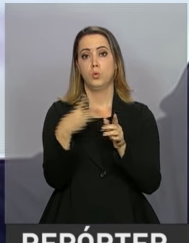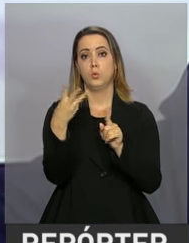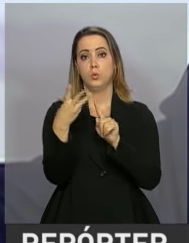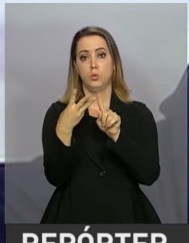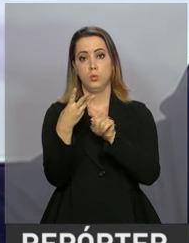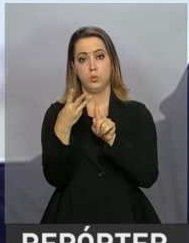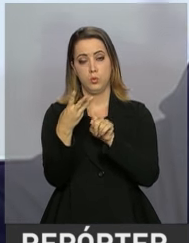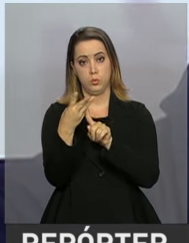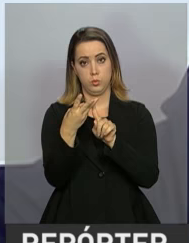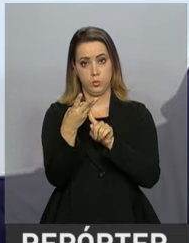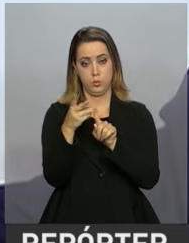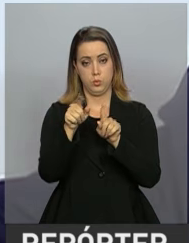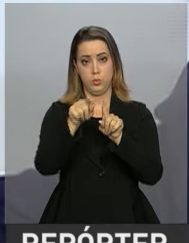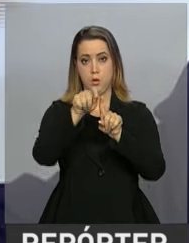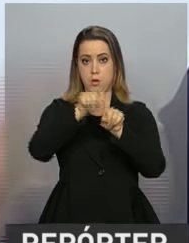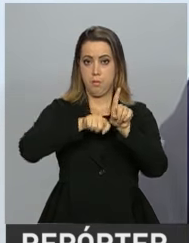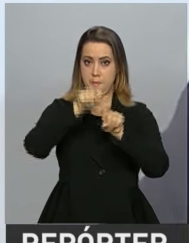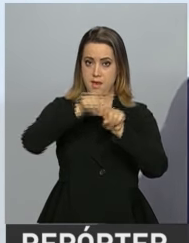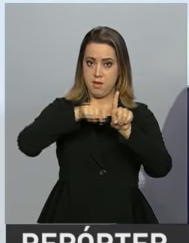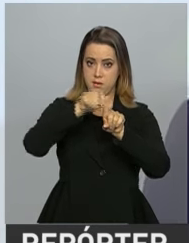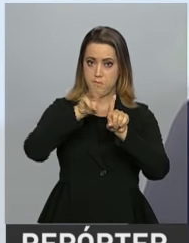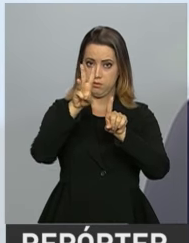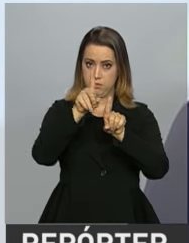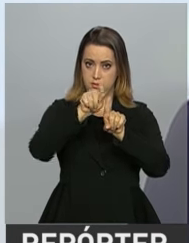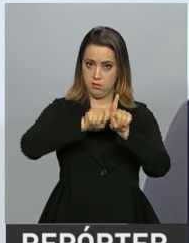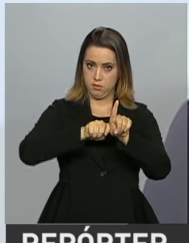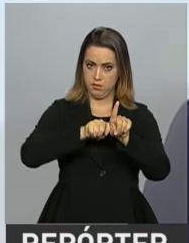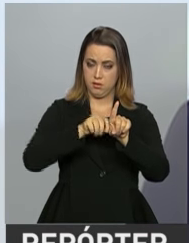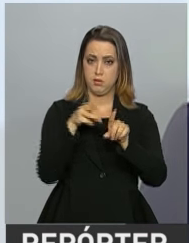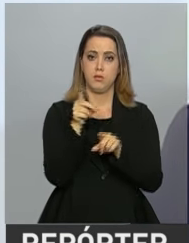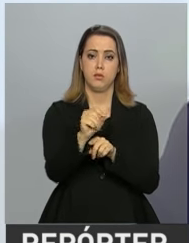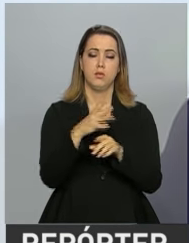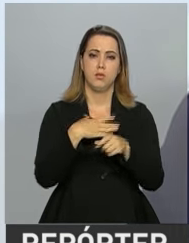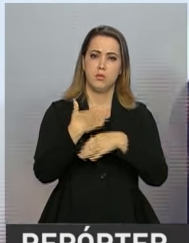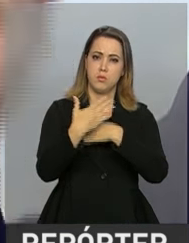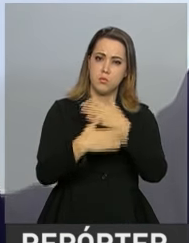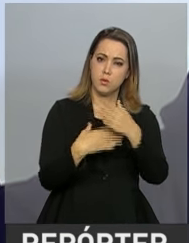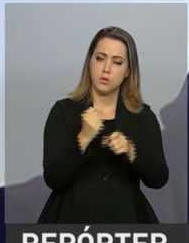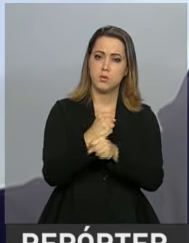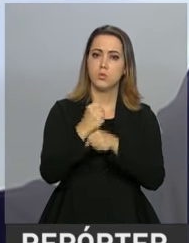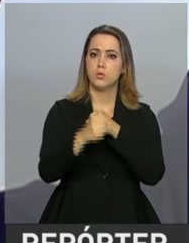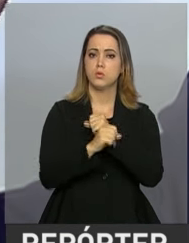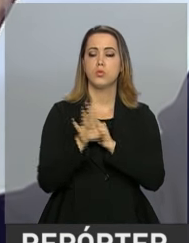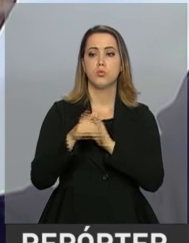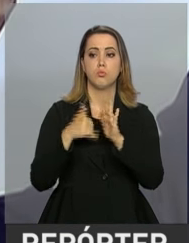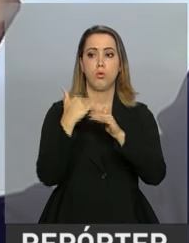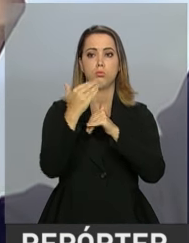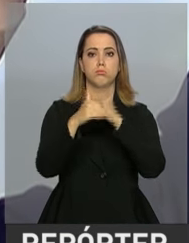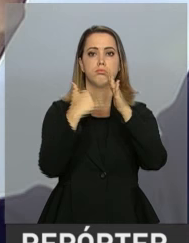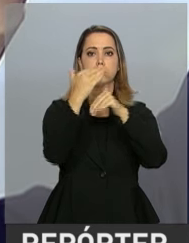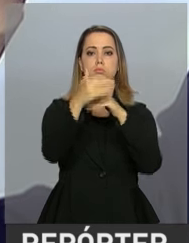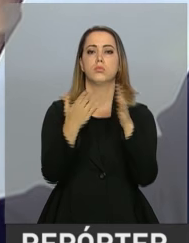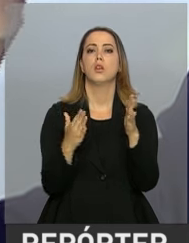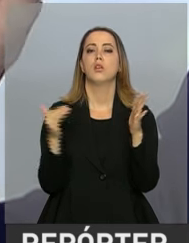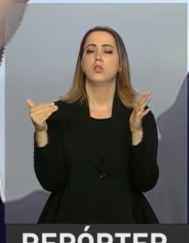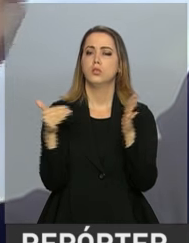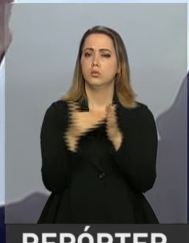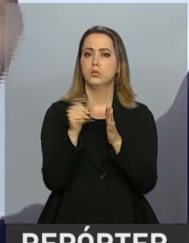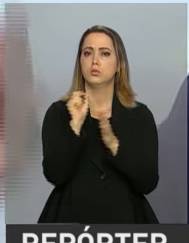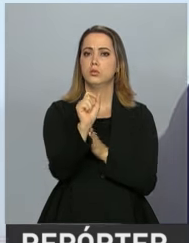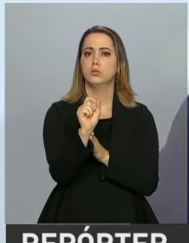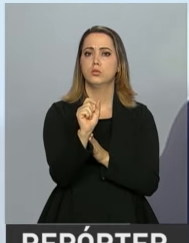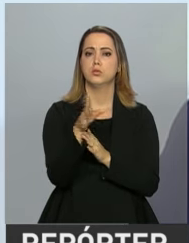trimestre de 2017 versus o terceiro trimestre de 2017, o crescimento já esteja atingindo uma